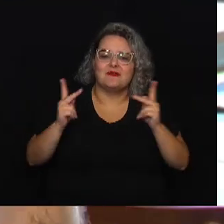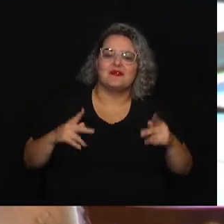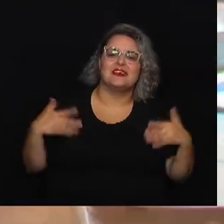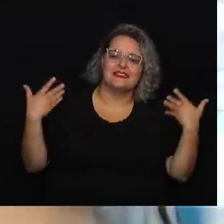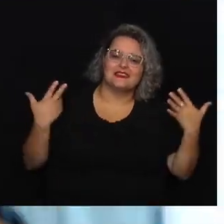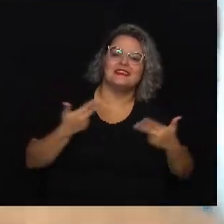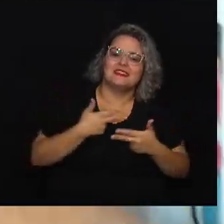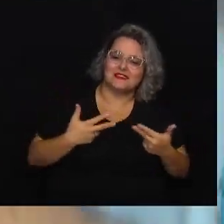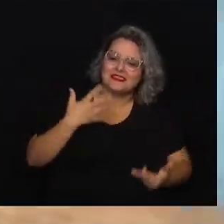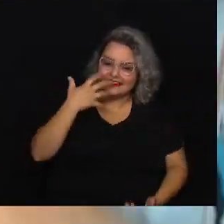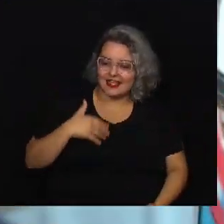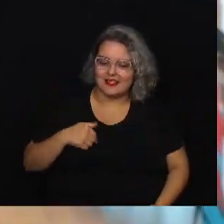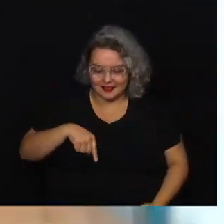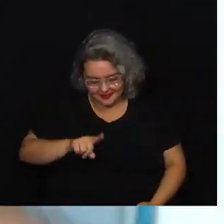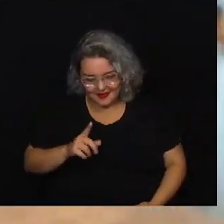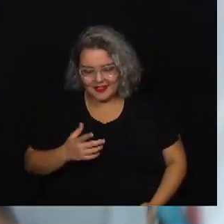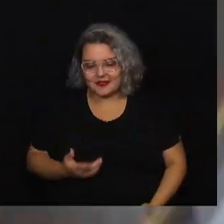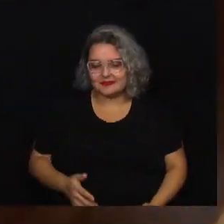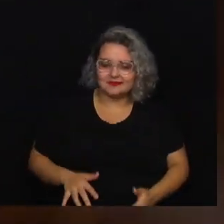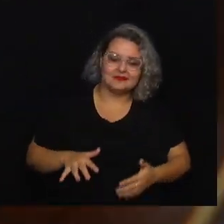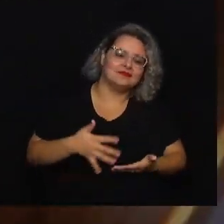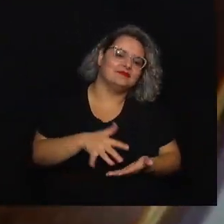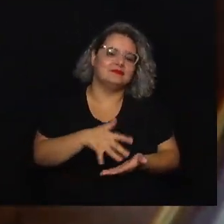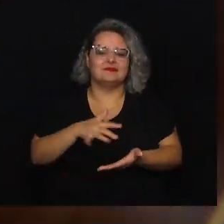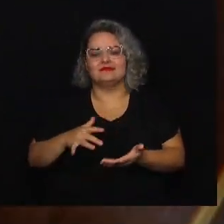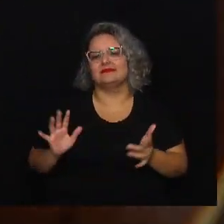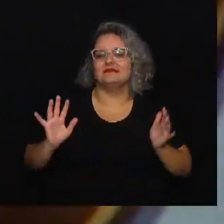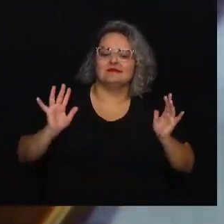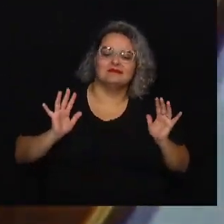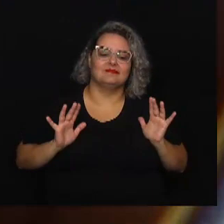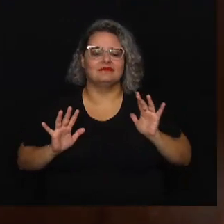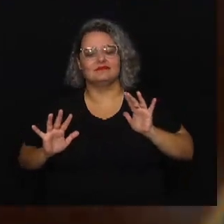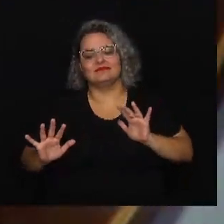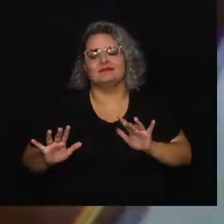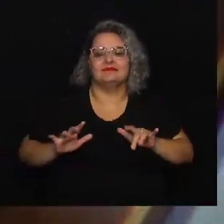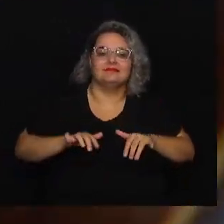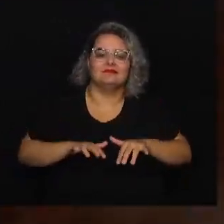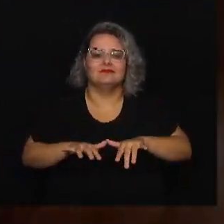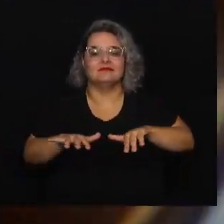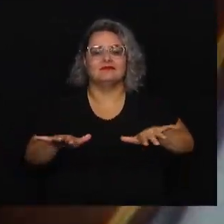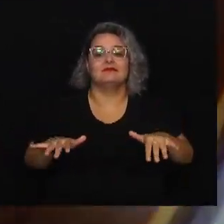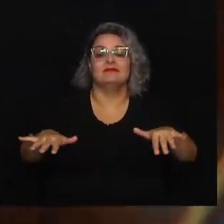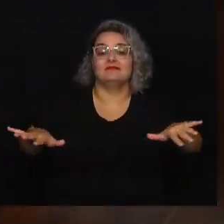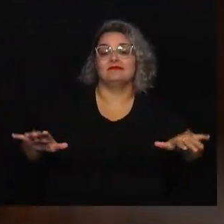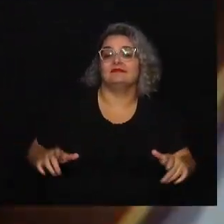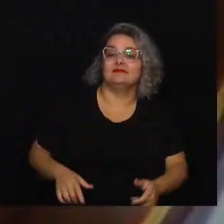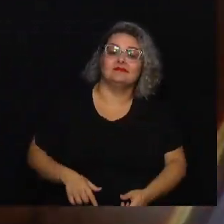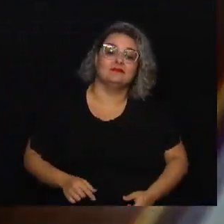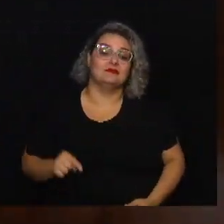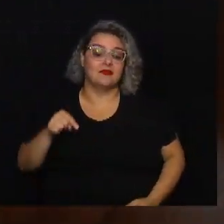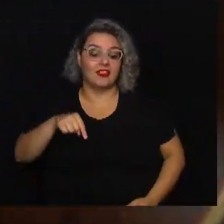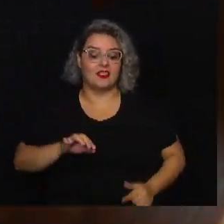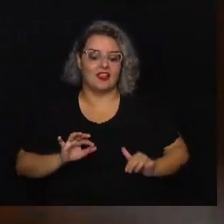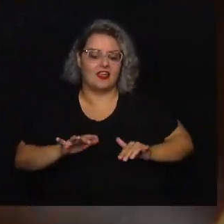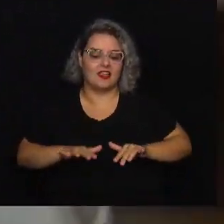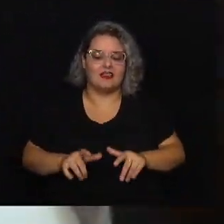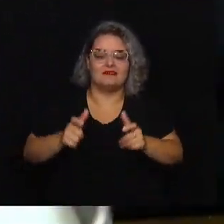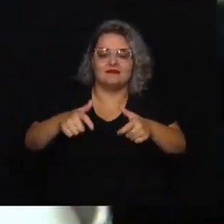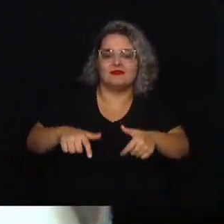séria, vamos para cima. Carnaval e meu samba incendeia, a minha vila tem sangue nem na